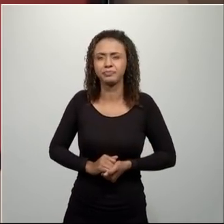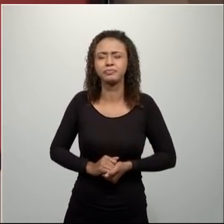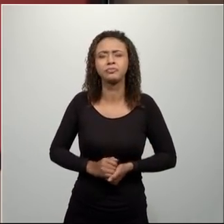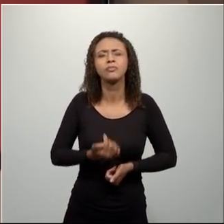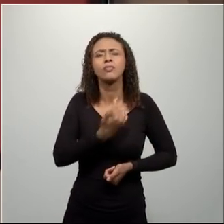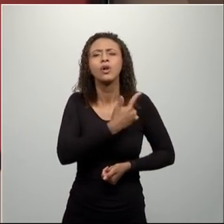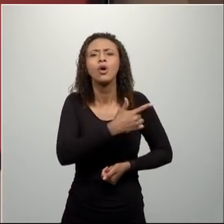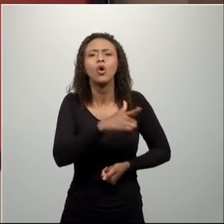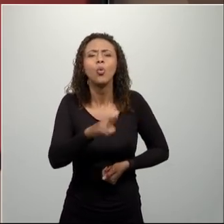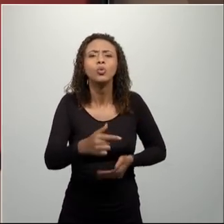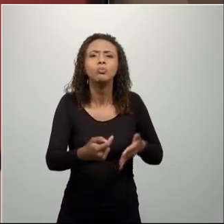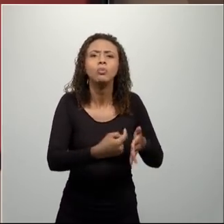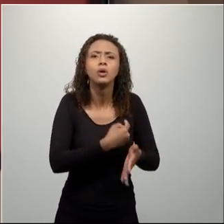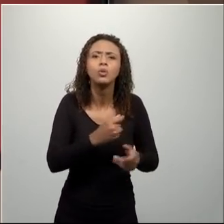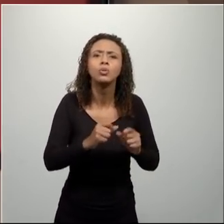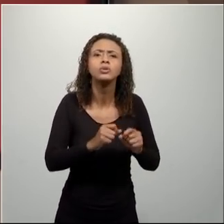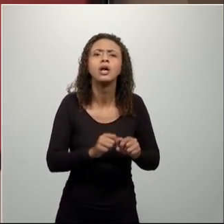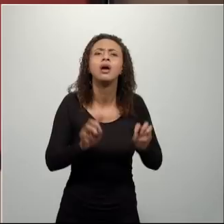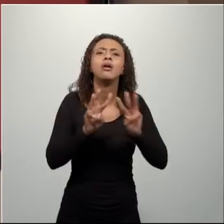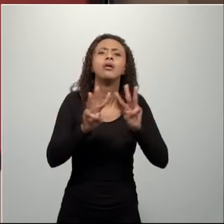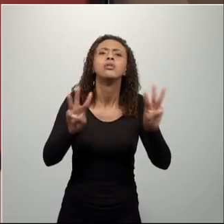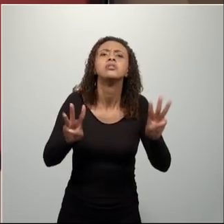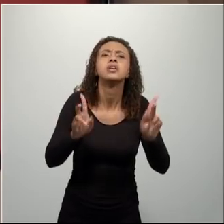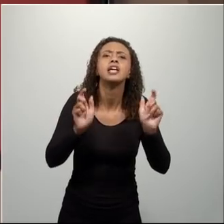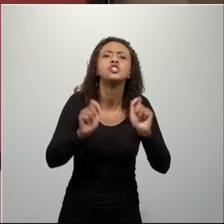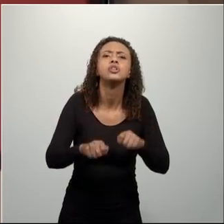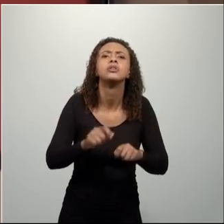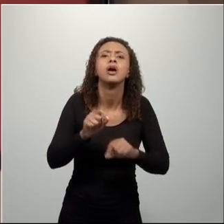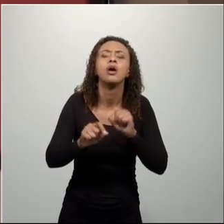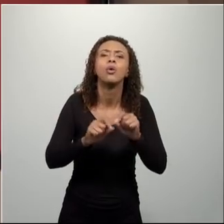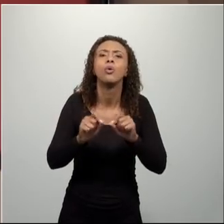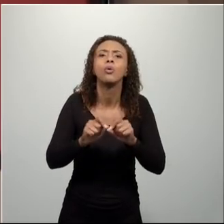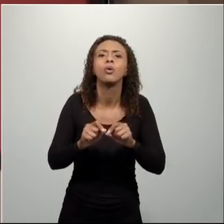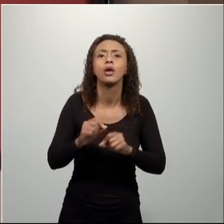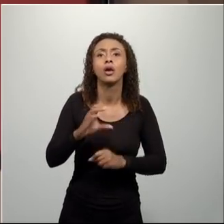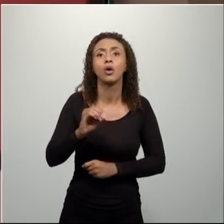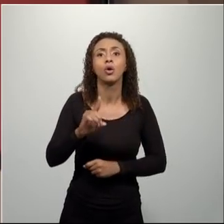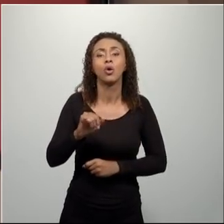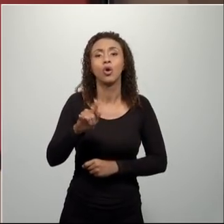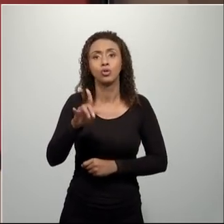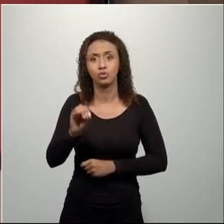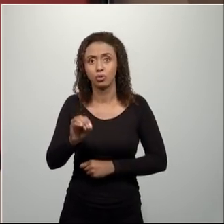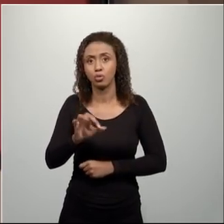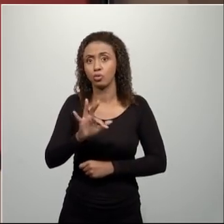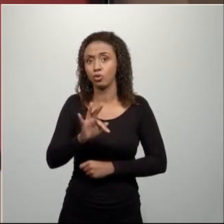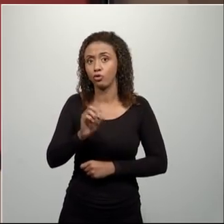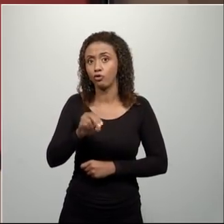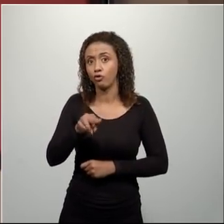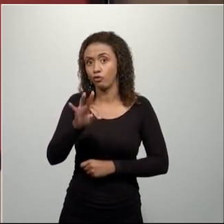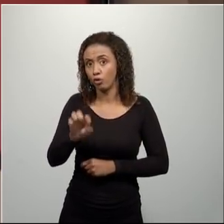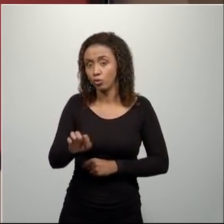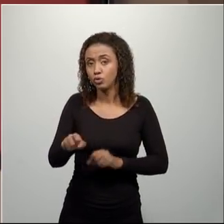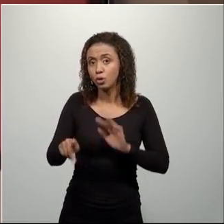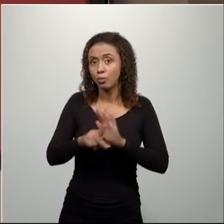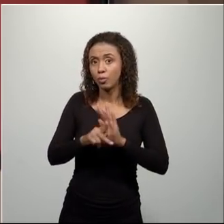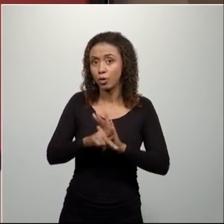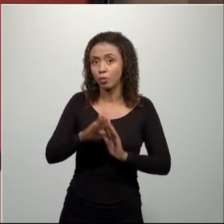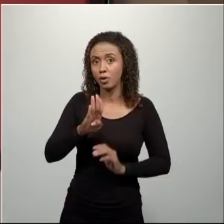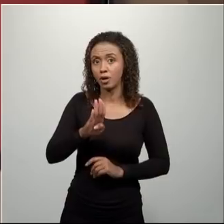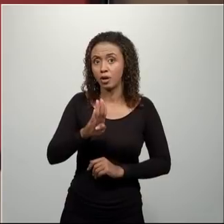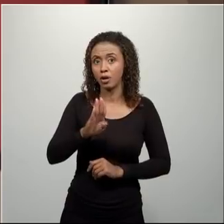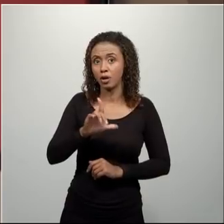perguntou em que site possa encontrar os executáveis e os códigos fontes do blog shopping então o blog chen não é exatamente uma